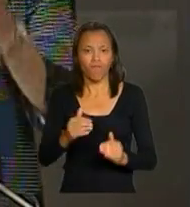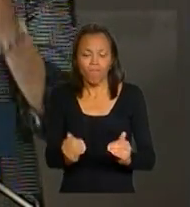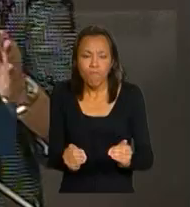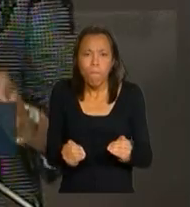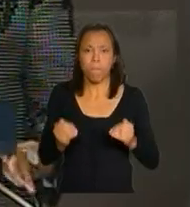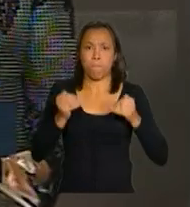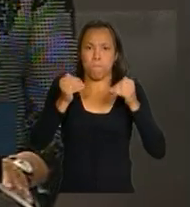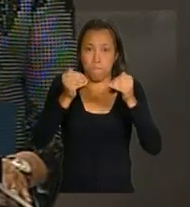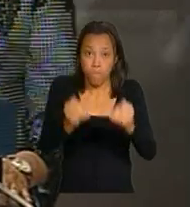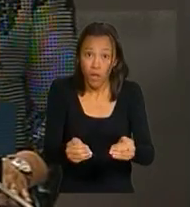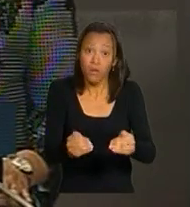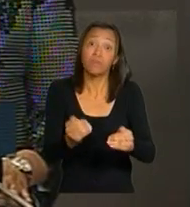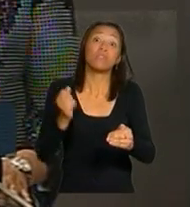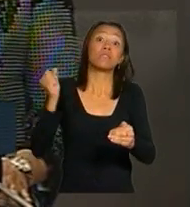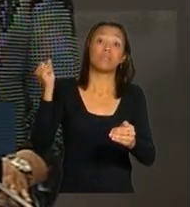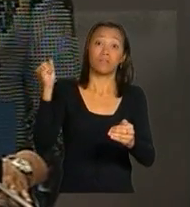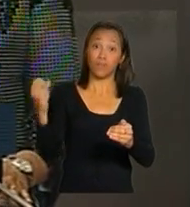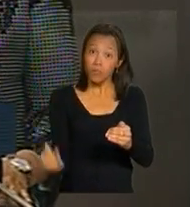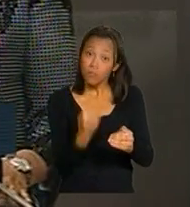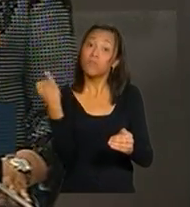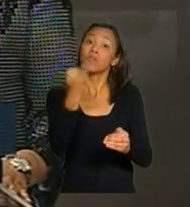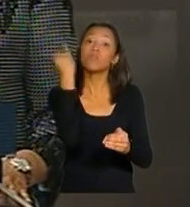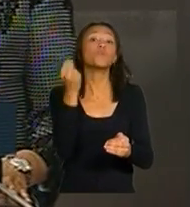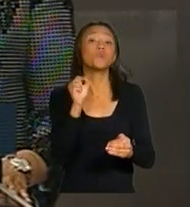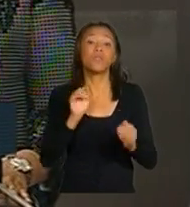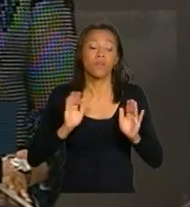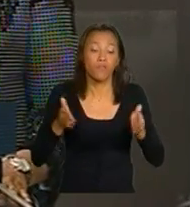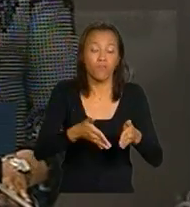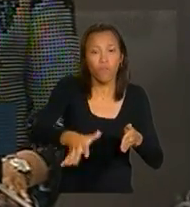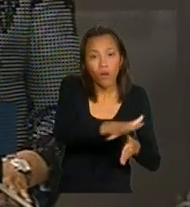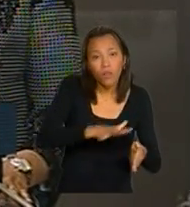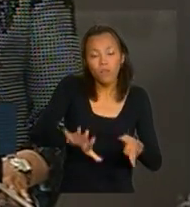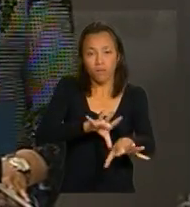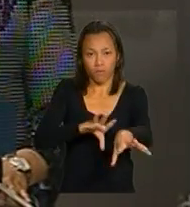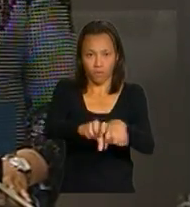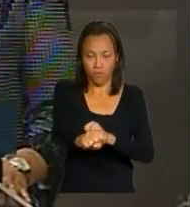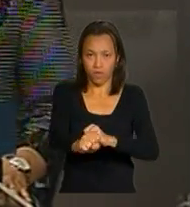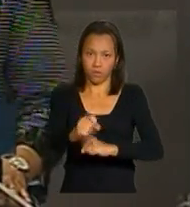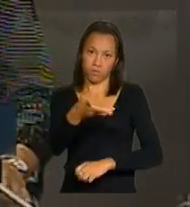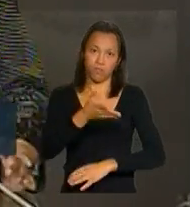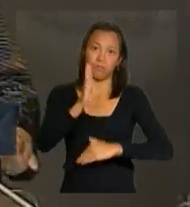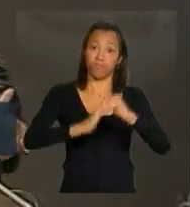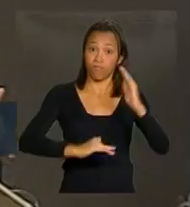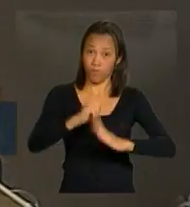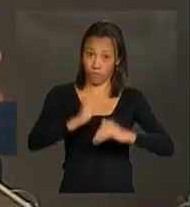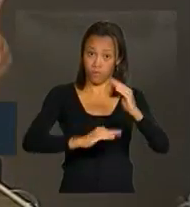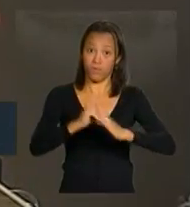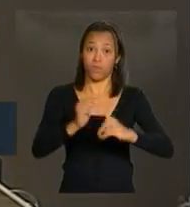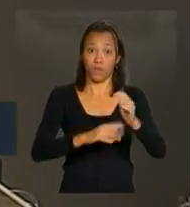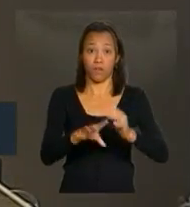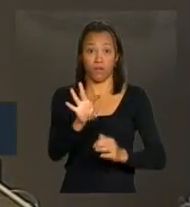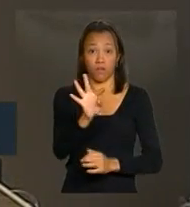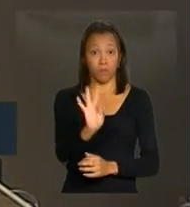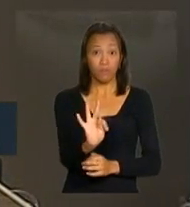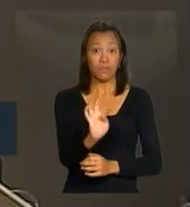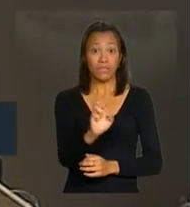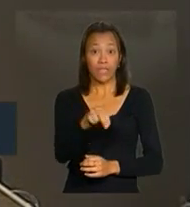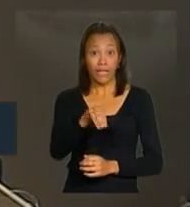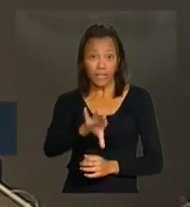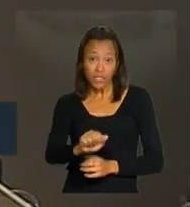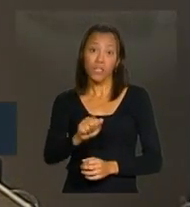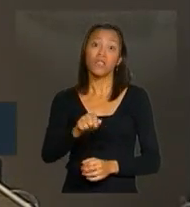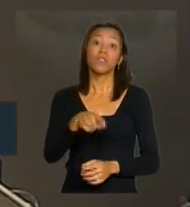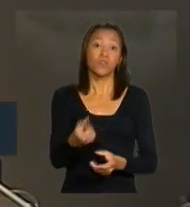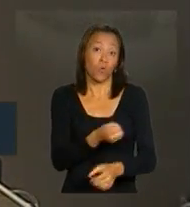passo significativo no que se refere à formação técnica, tanto no ensino médio